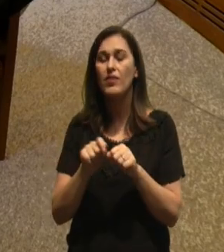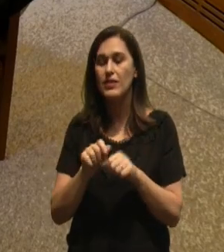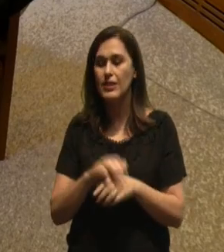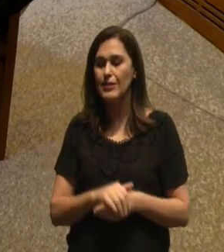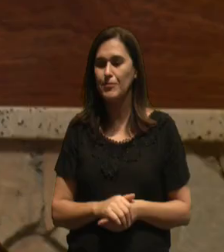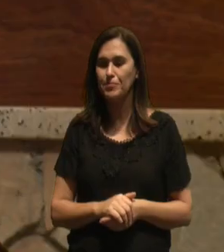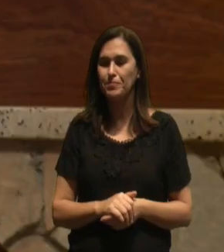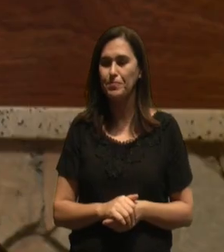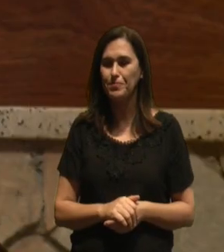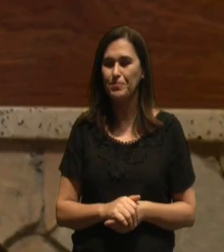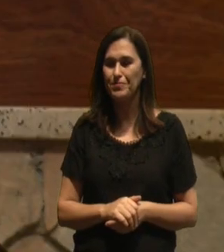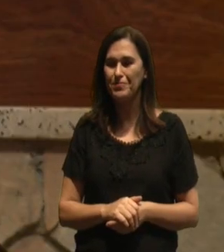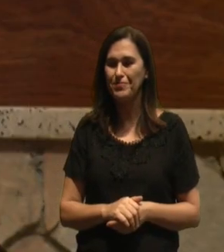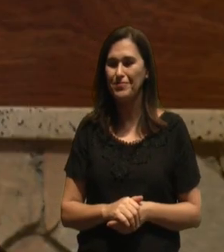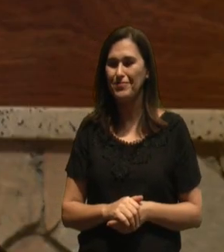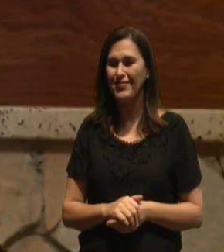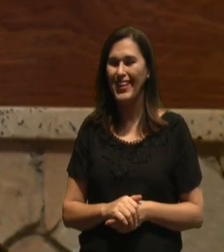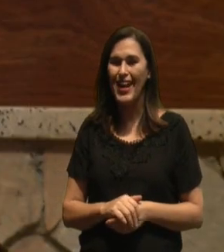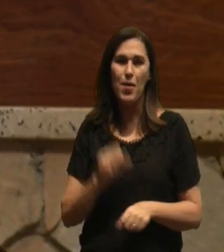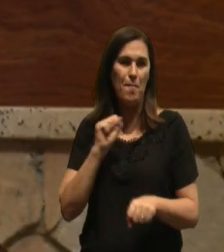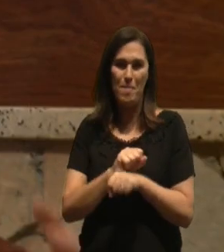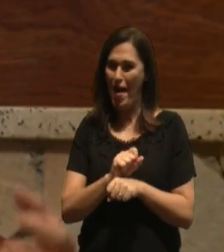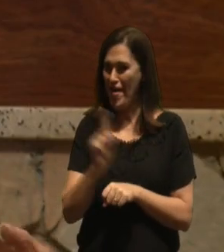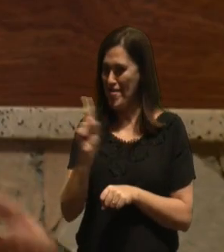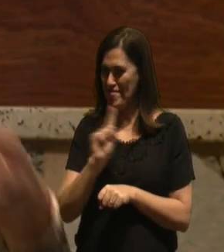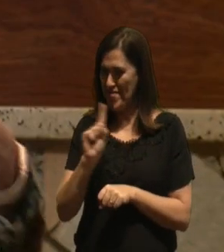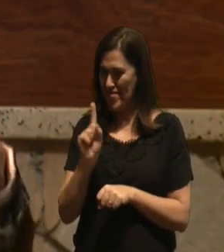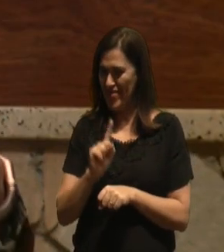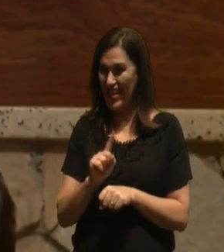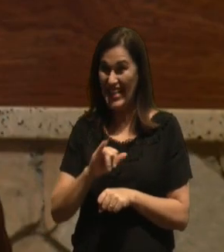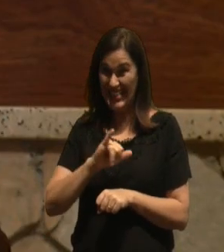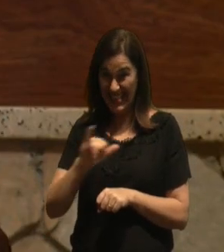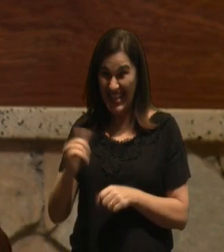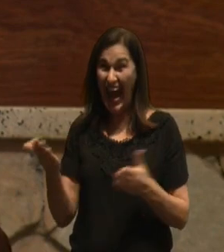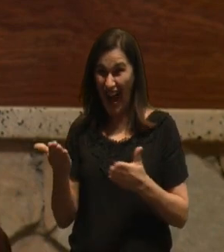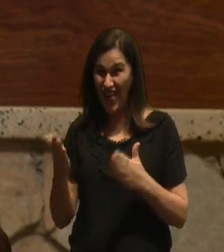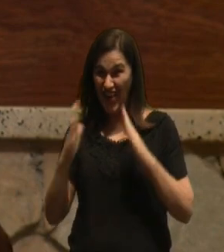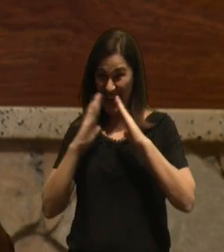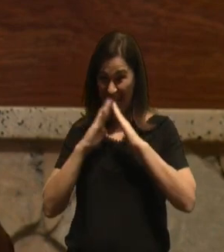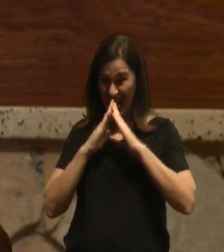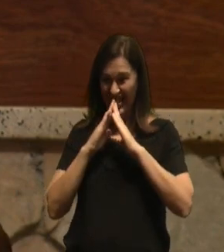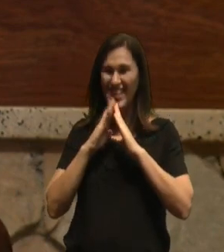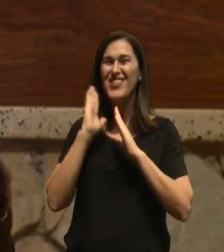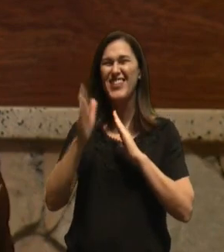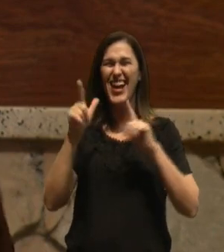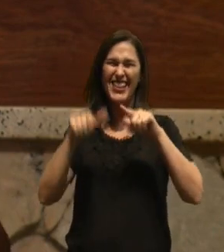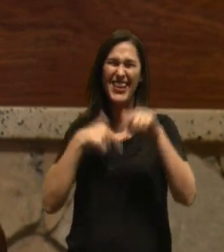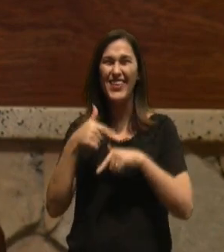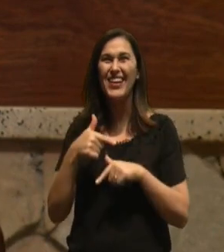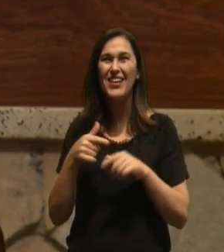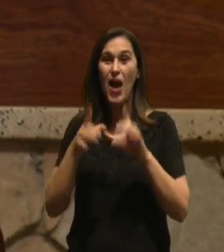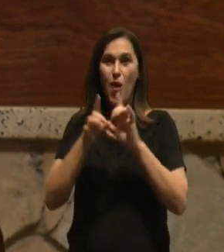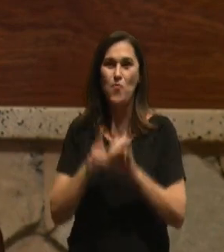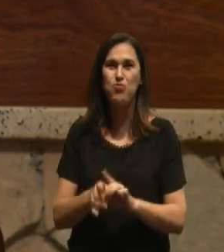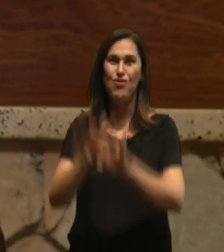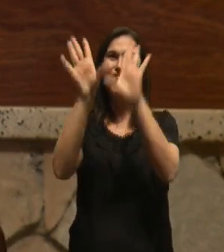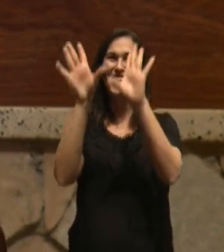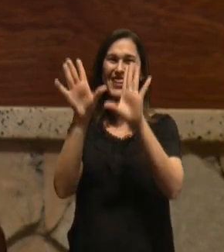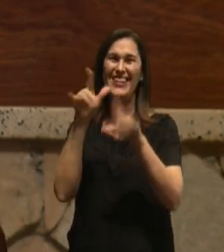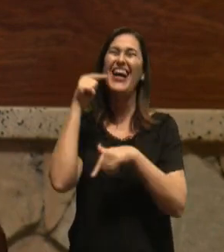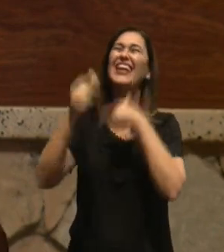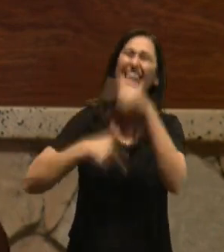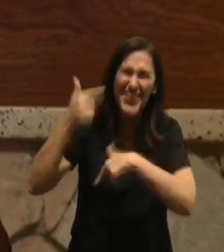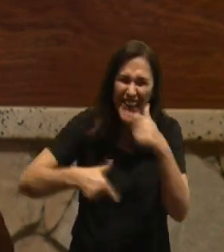MCM? Não, a MCM não para, não. Porque se agora que nós estamos em casa, a gente já trabalha, imagine quando soltar a gente, como é que a gente